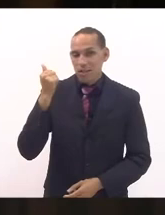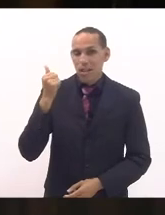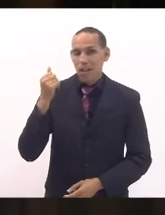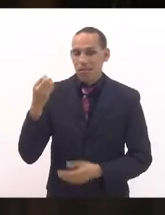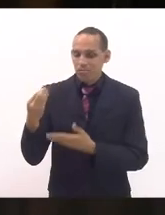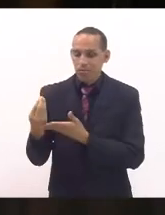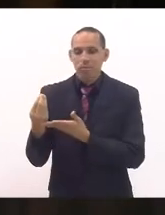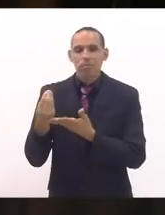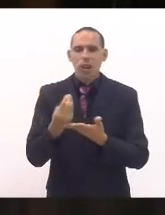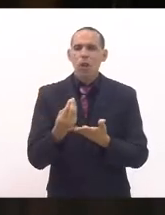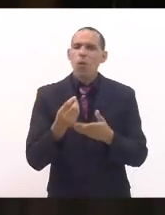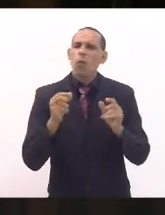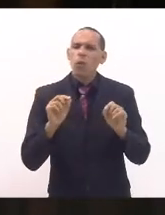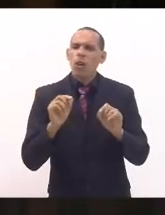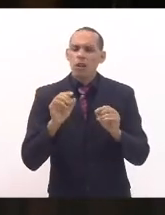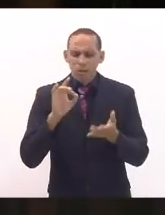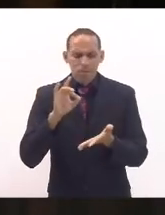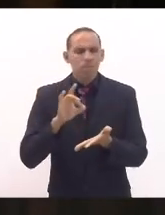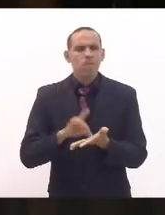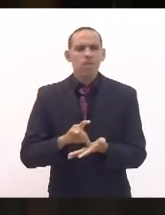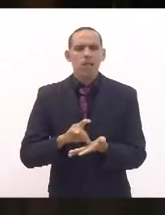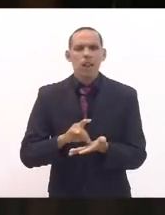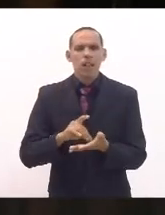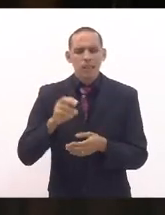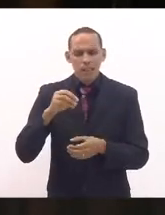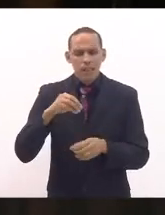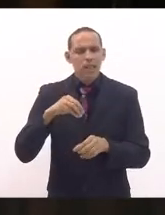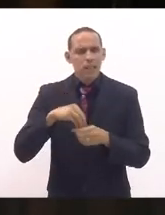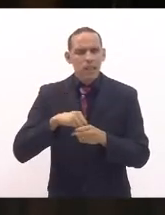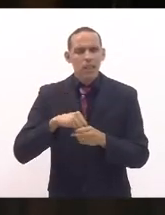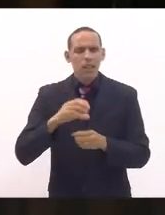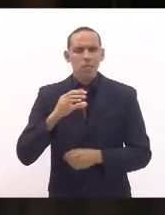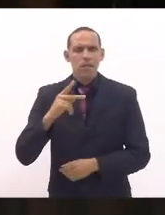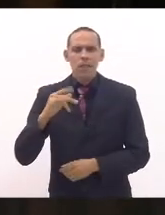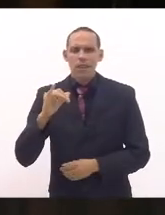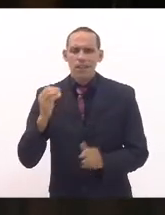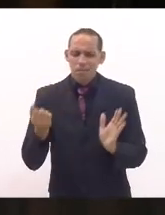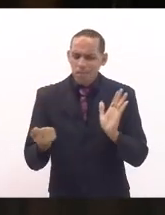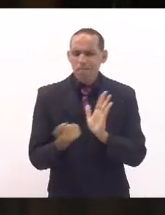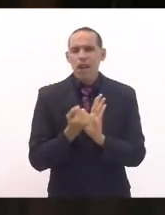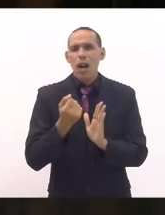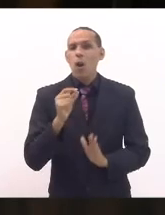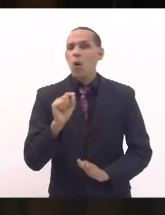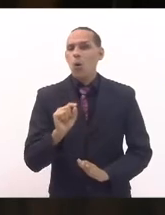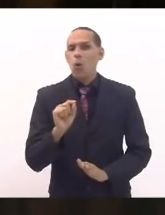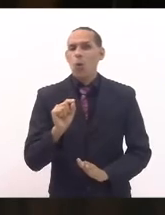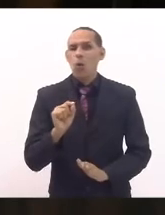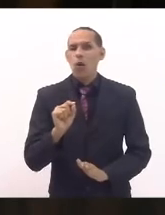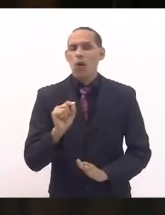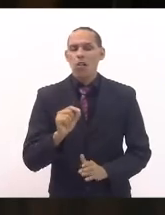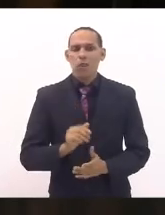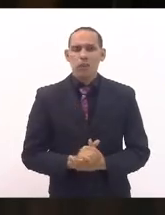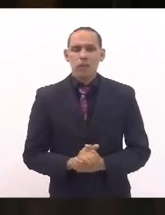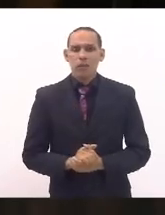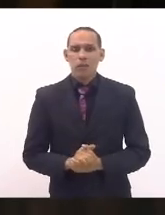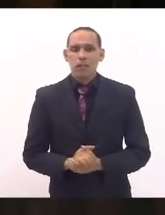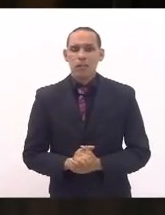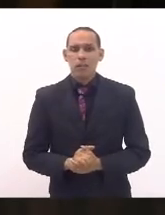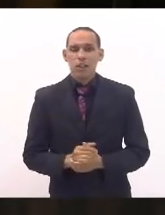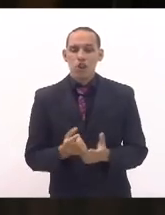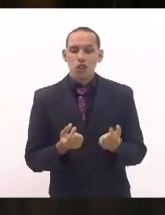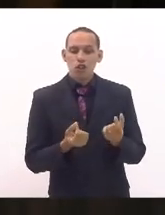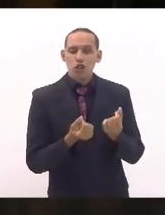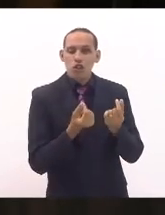foi trazido marcantemente na CPI, foi a questão de condição financeira